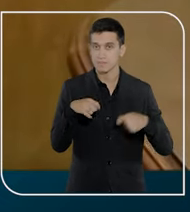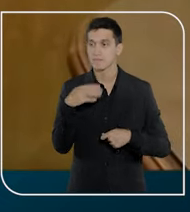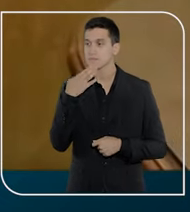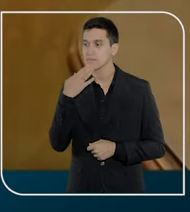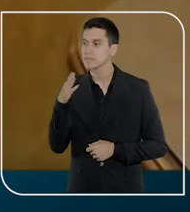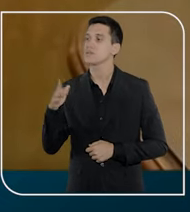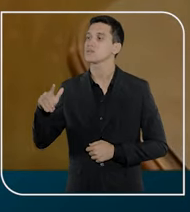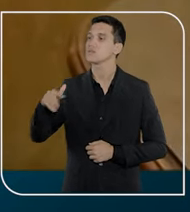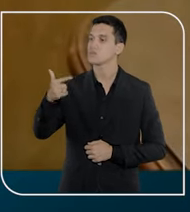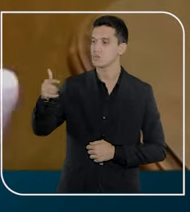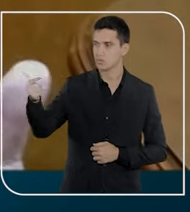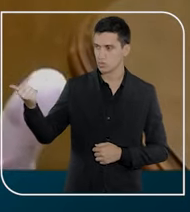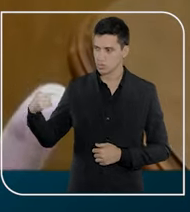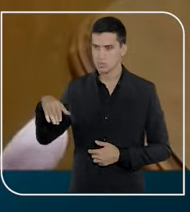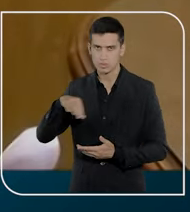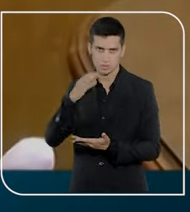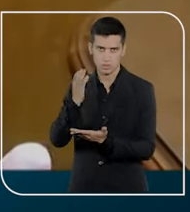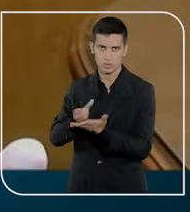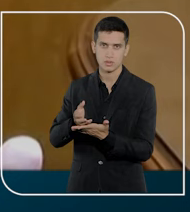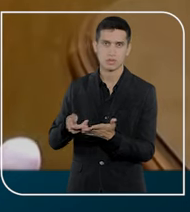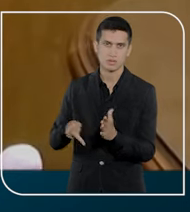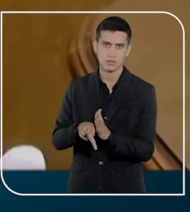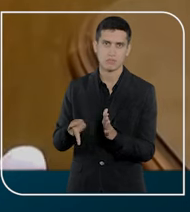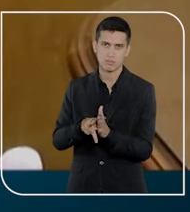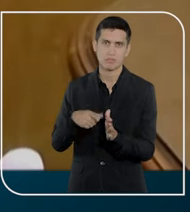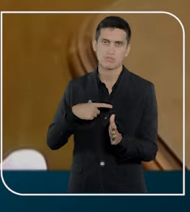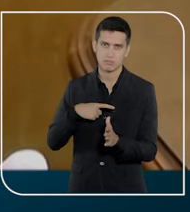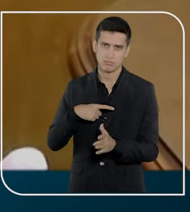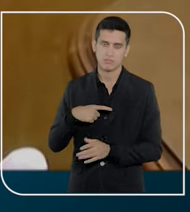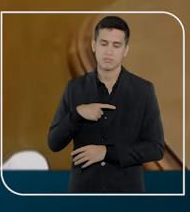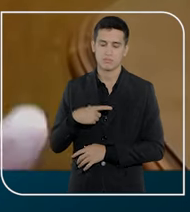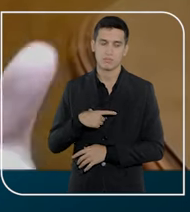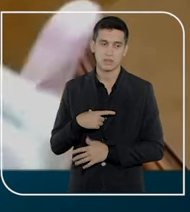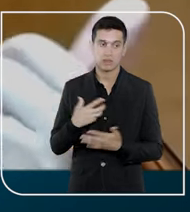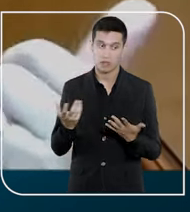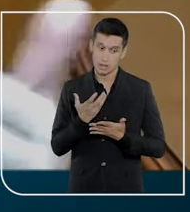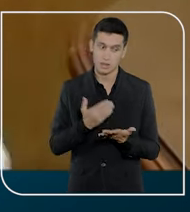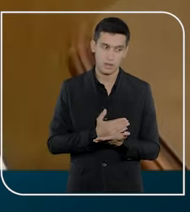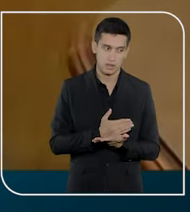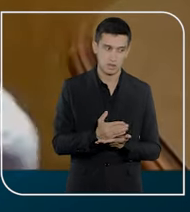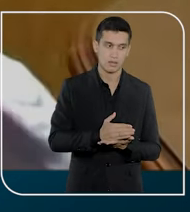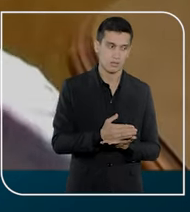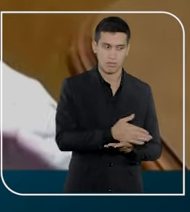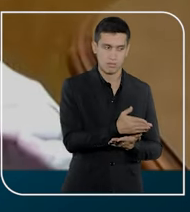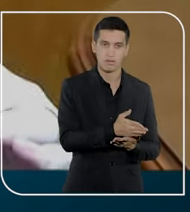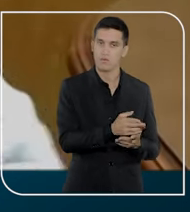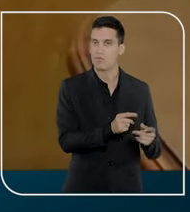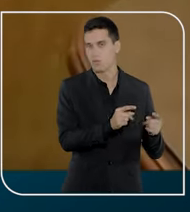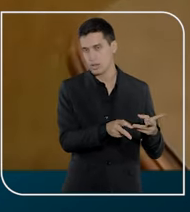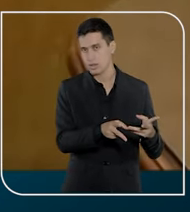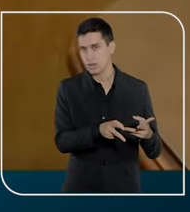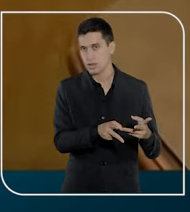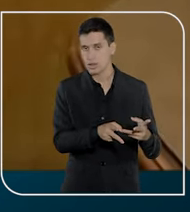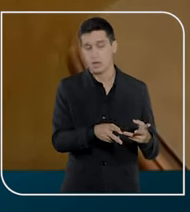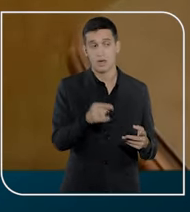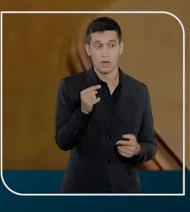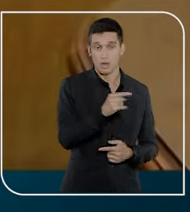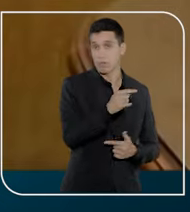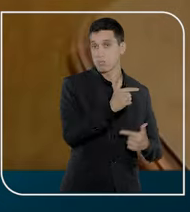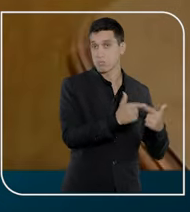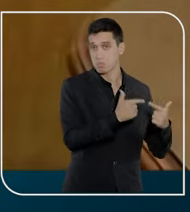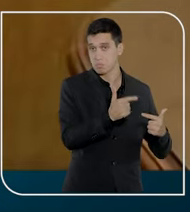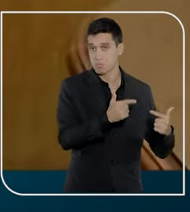credores que também tinham interesse em adjudicar. O trabalhista não disse nada e o